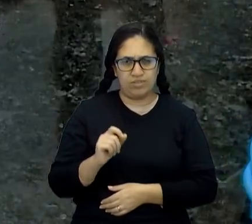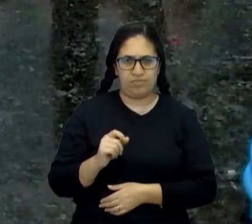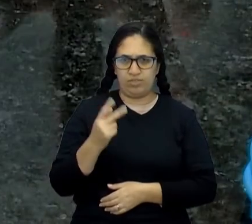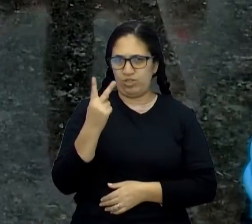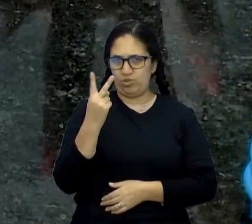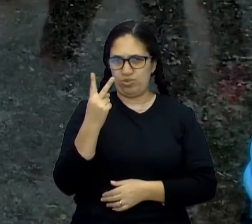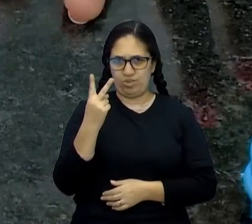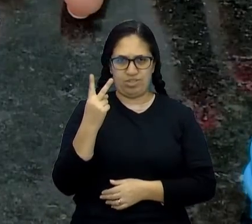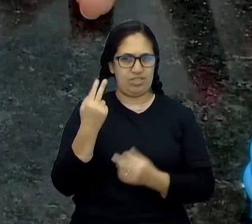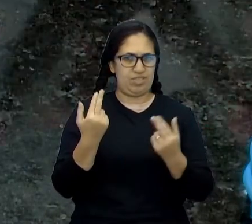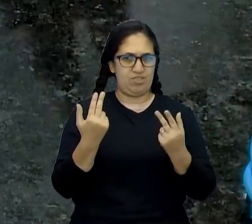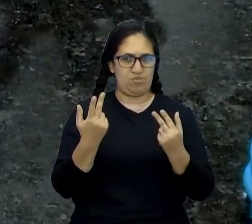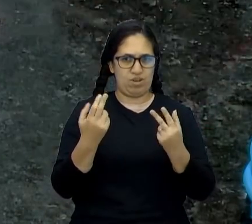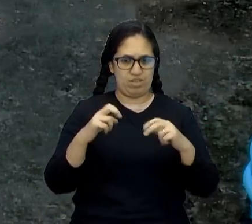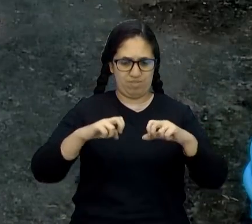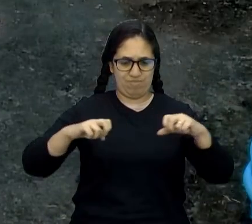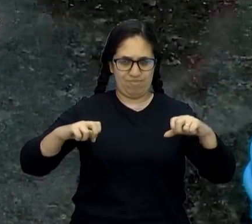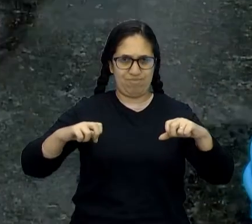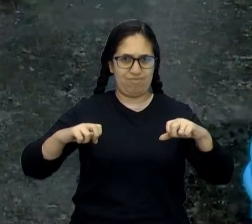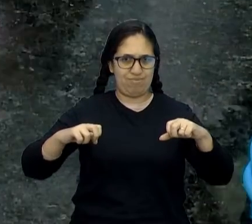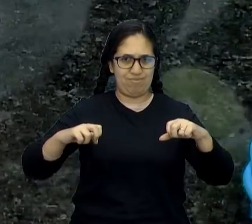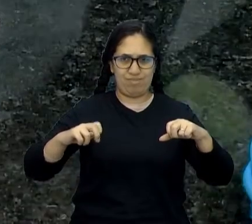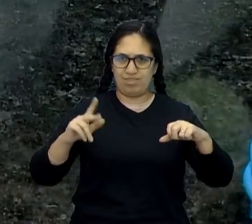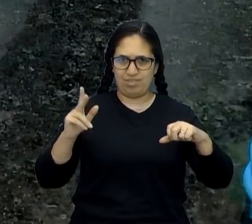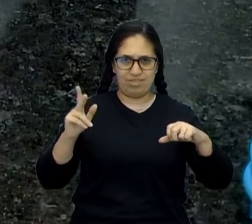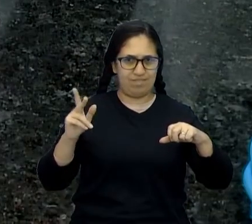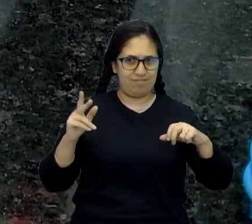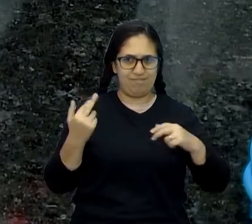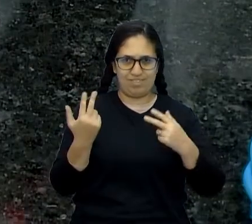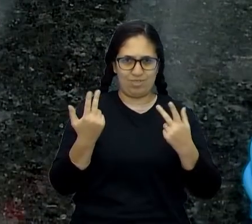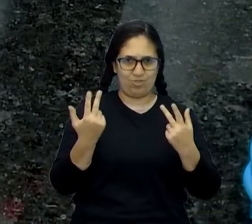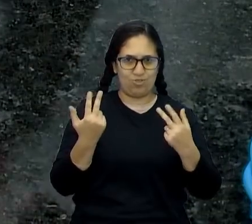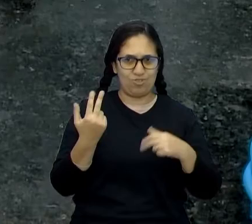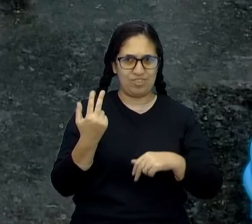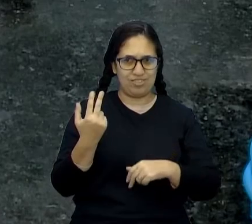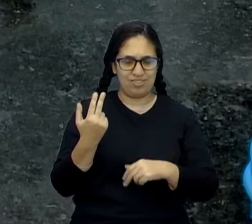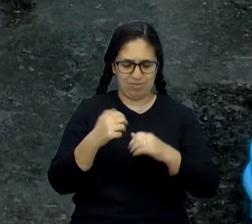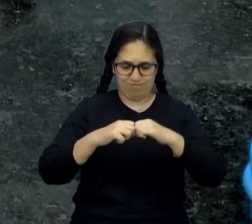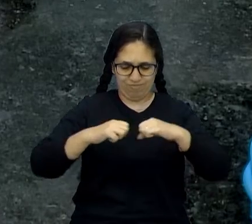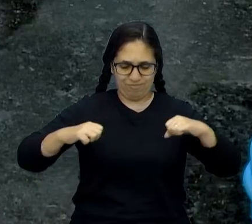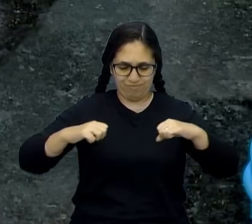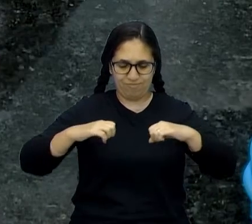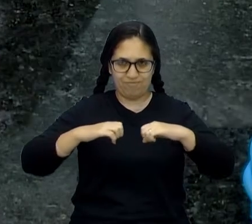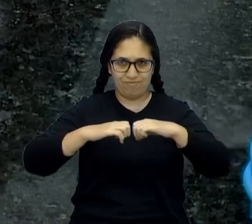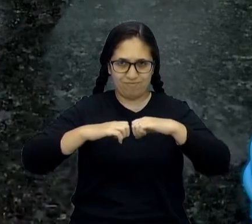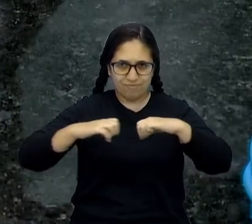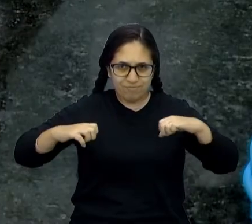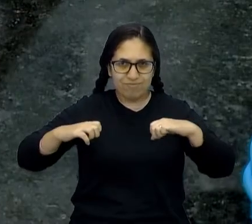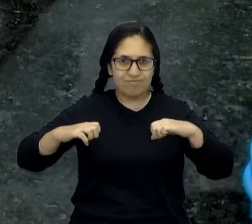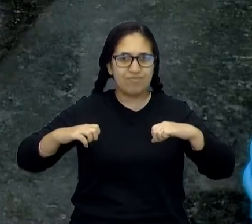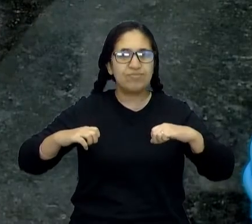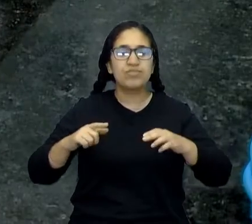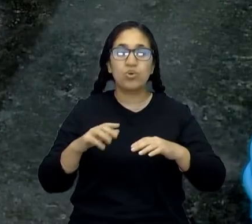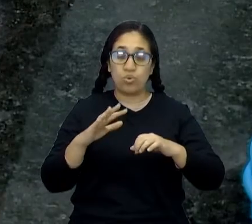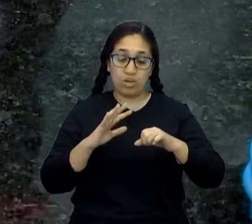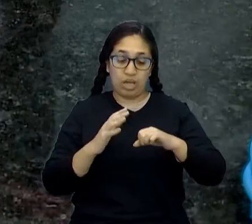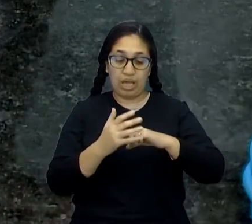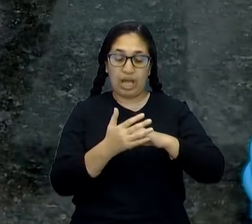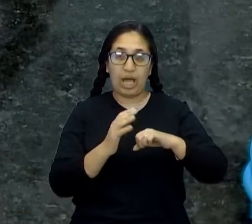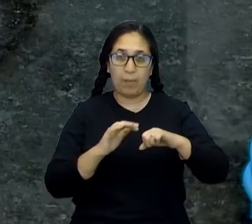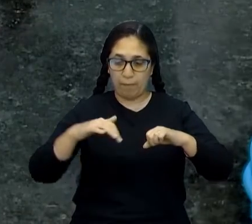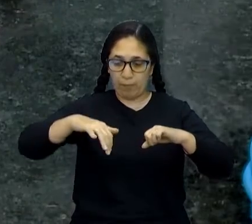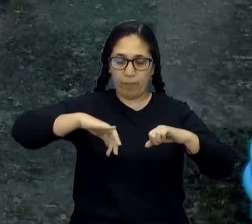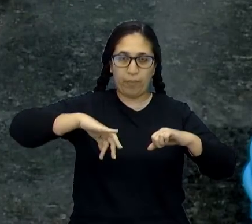2 polos iguais, que é neste caso aqui, que os ímãs eles ficam se afastando, o campo magnético a